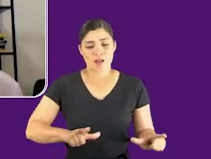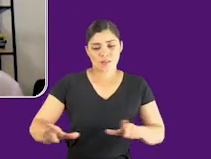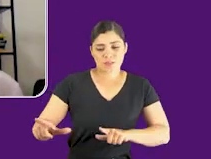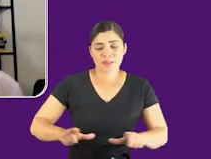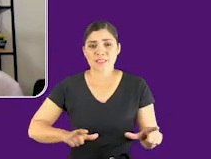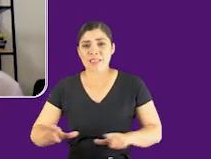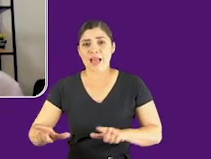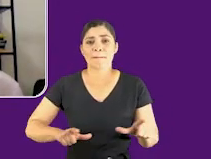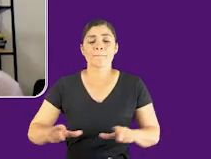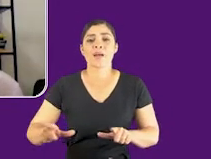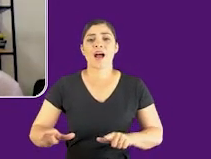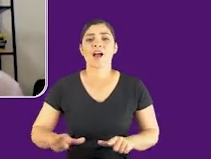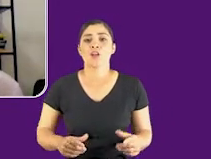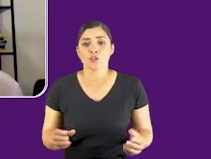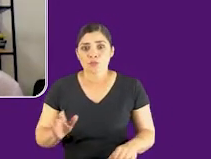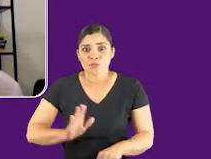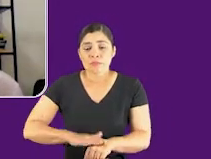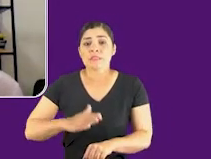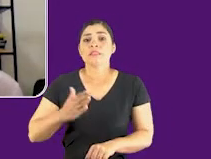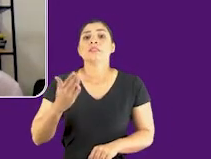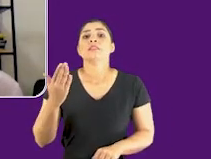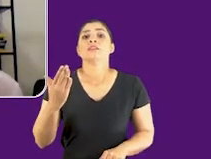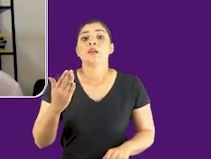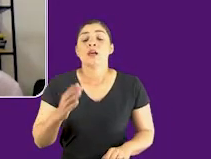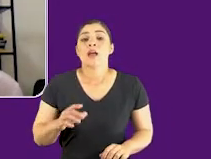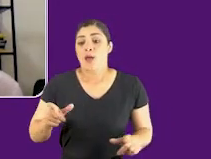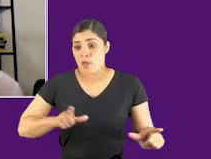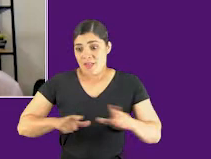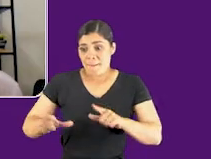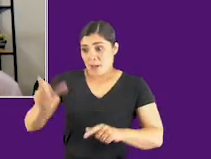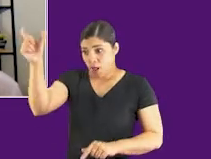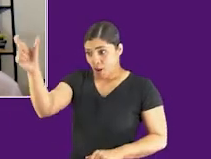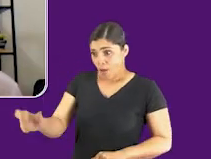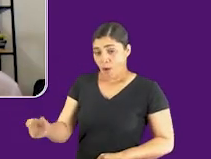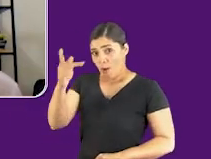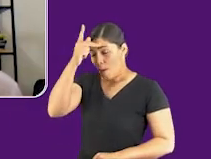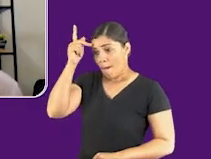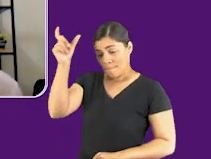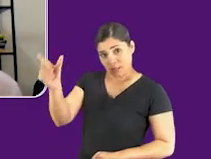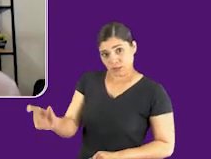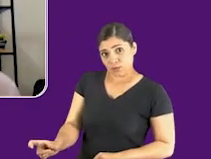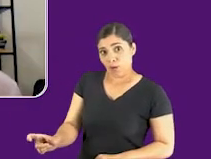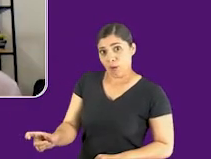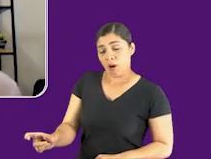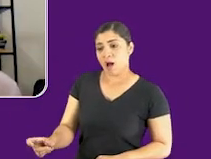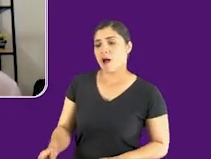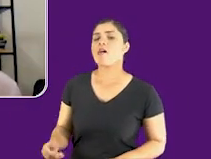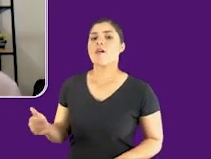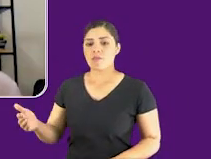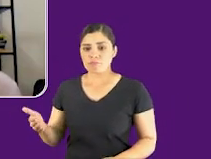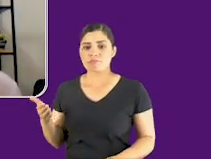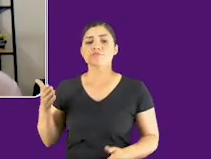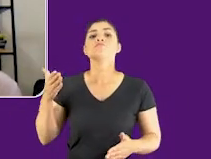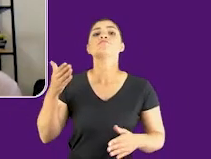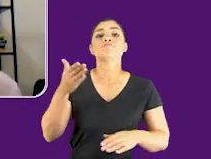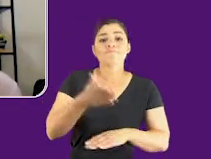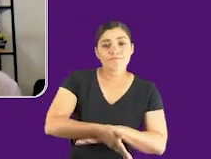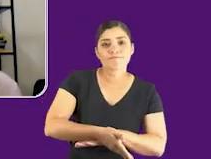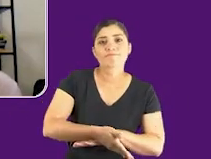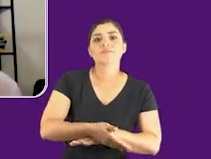muito para que o trabalho dos operadores sejam Olá sejam